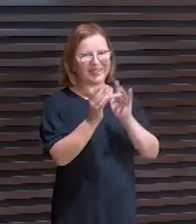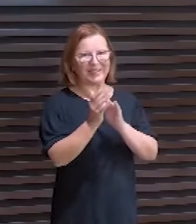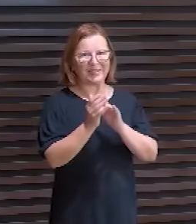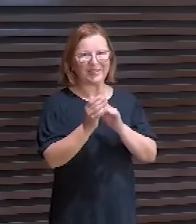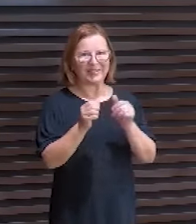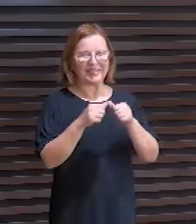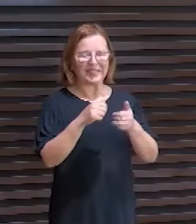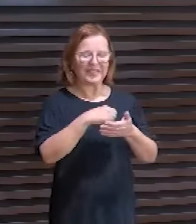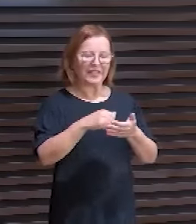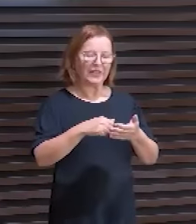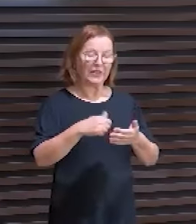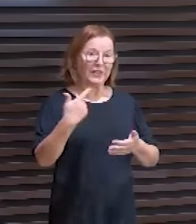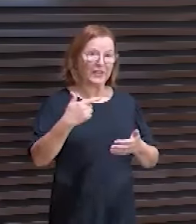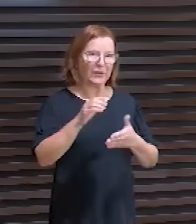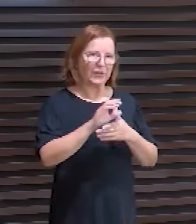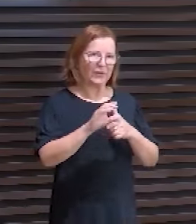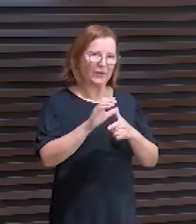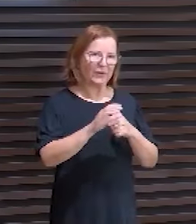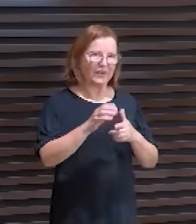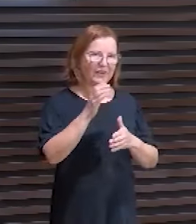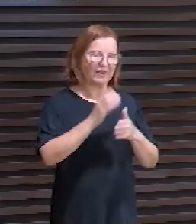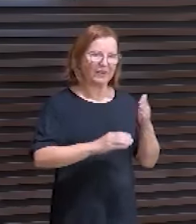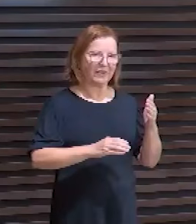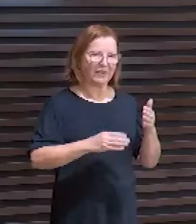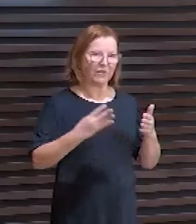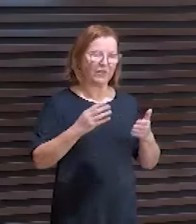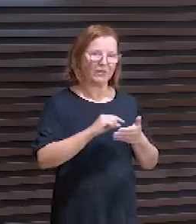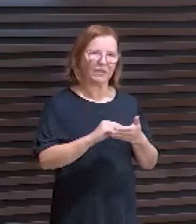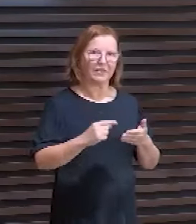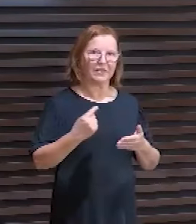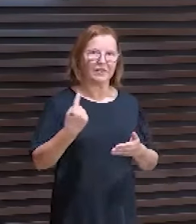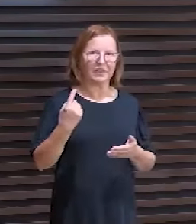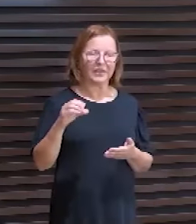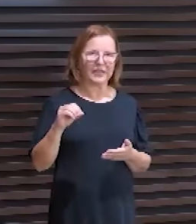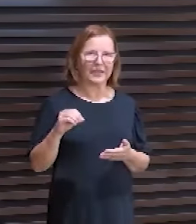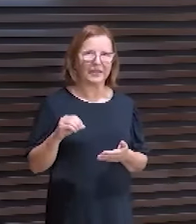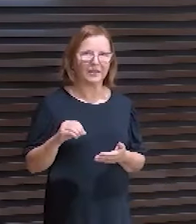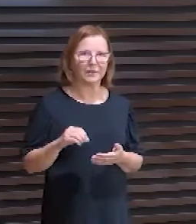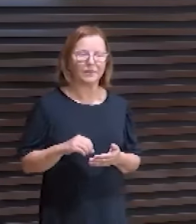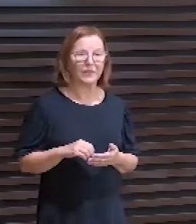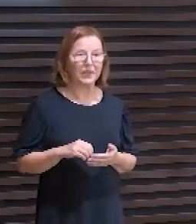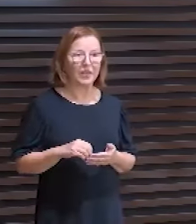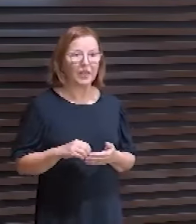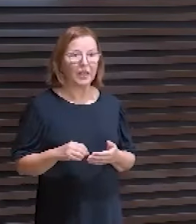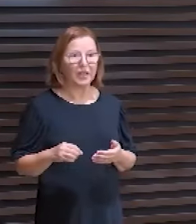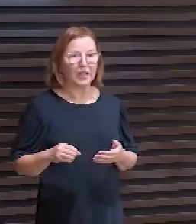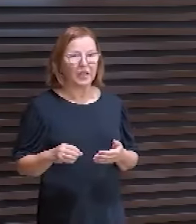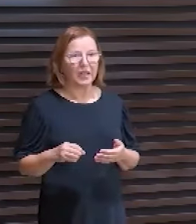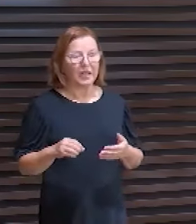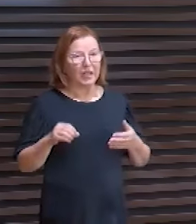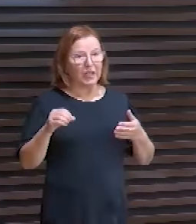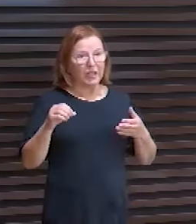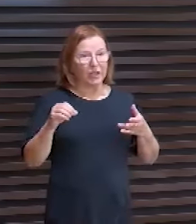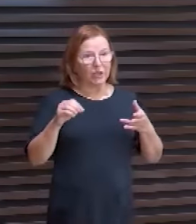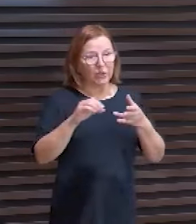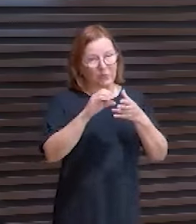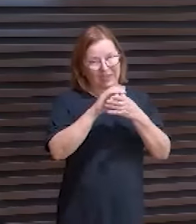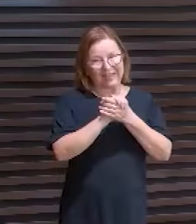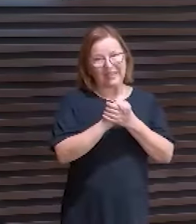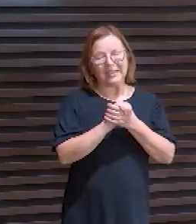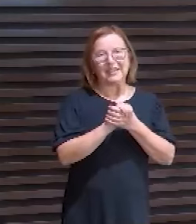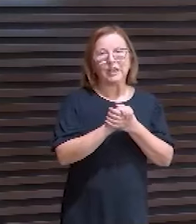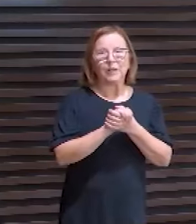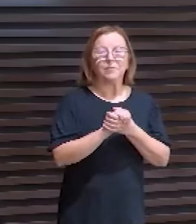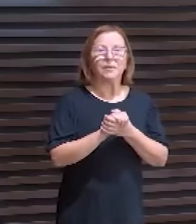4:10 para dentro do casamento é fundamental para Que Se fortaleça o relacionamento e não o indivíduo